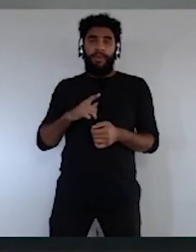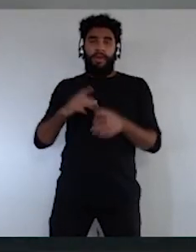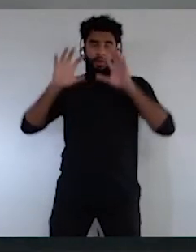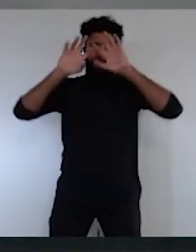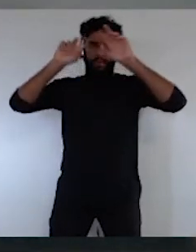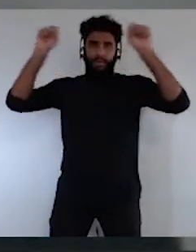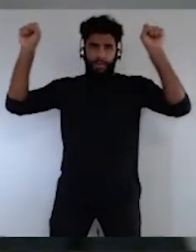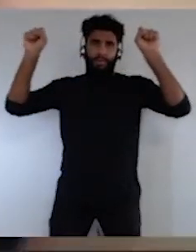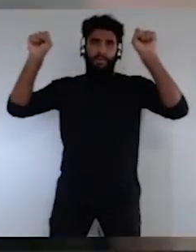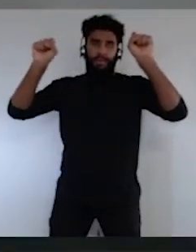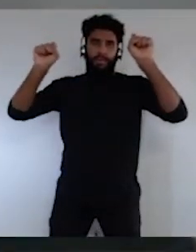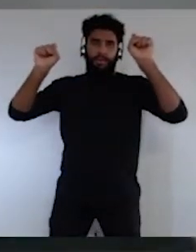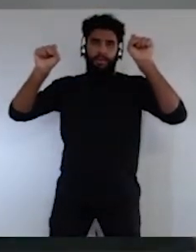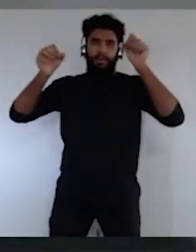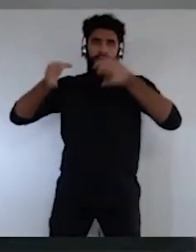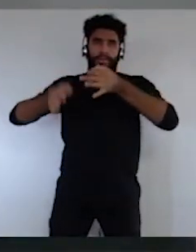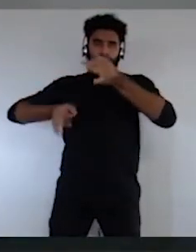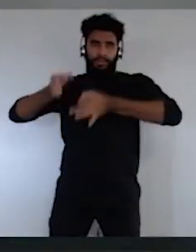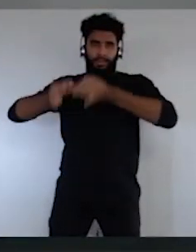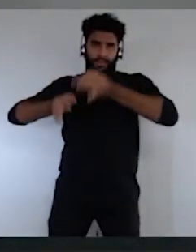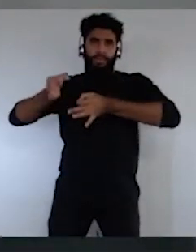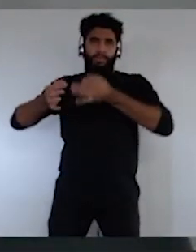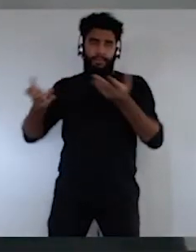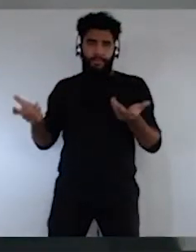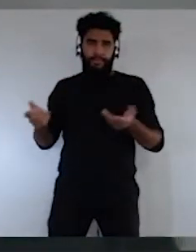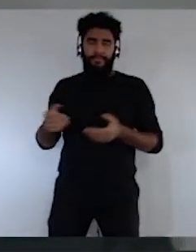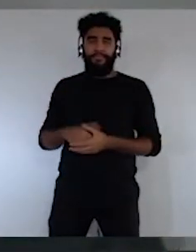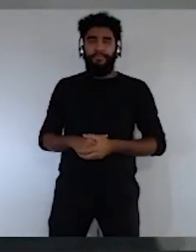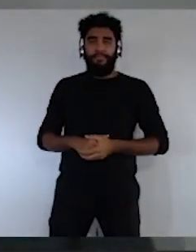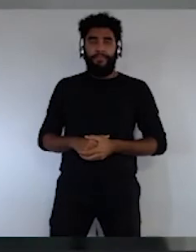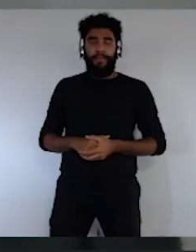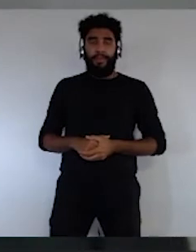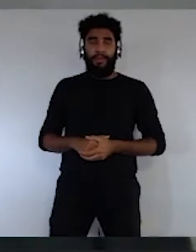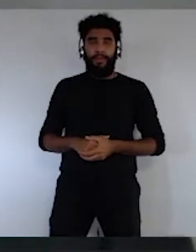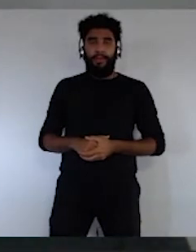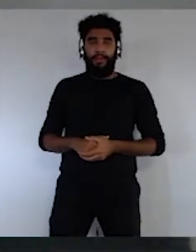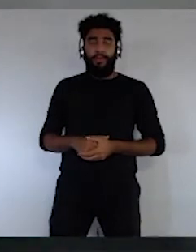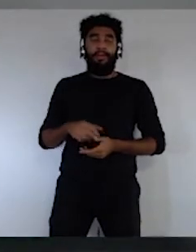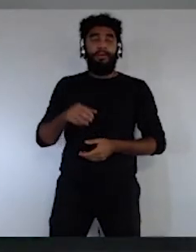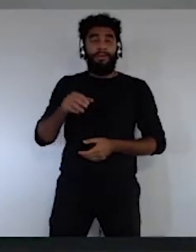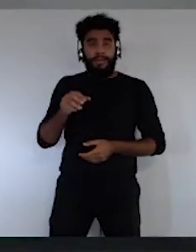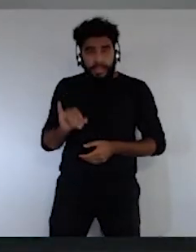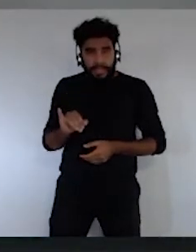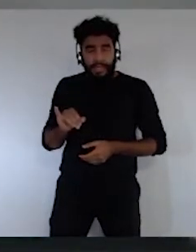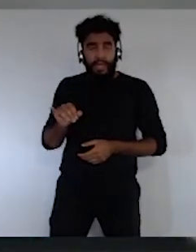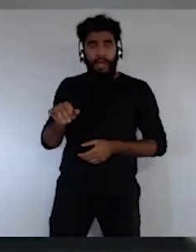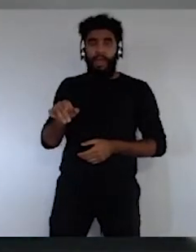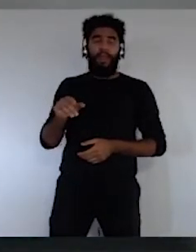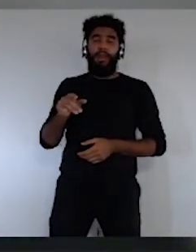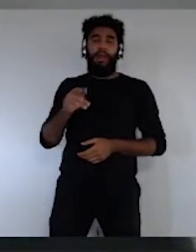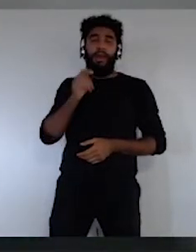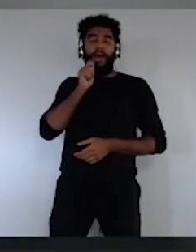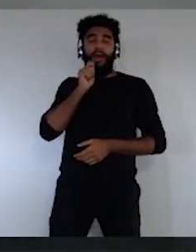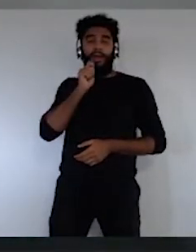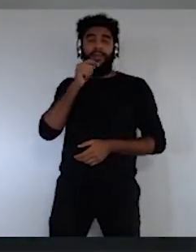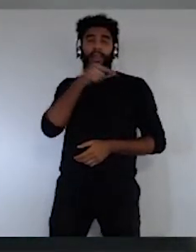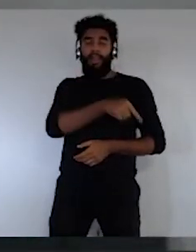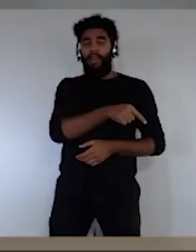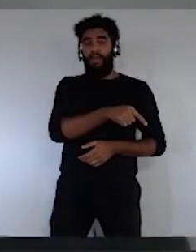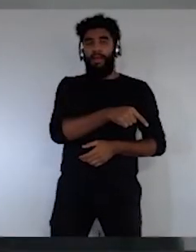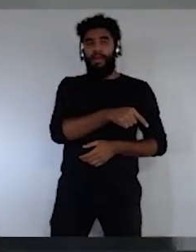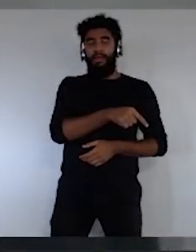extraordinário, mas o trânsito em julgado ocorreria já em segundo grau. Tá? Quer dizer, essa